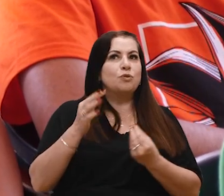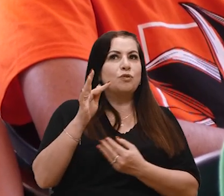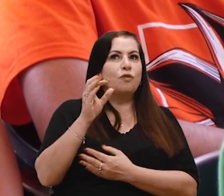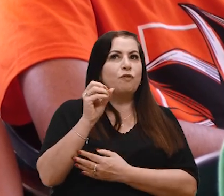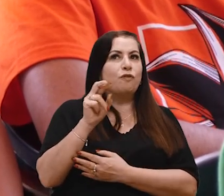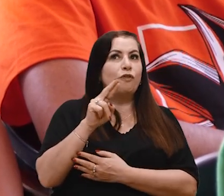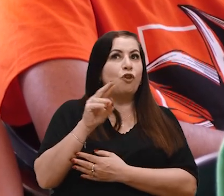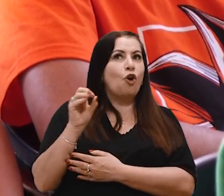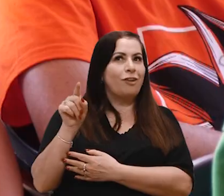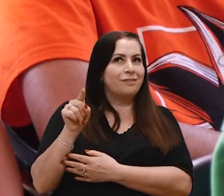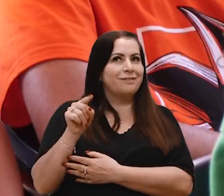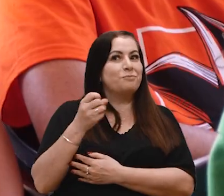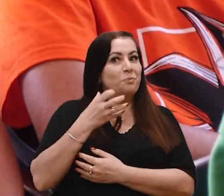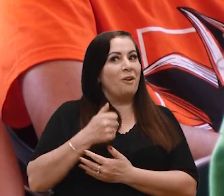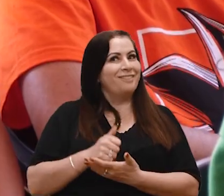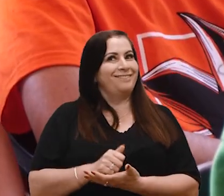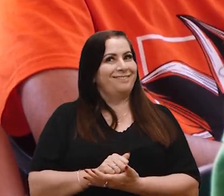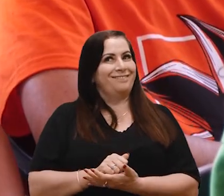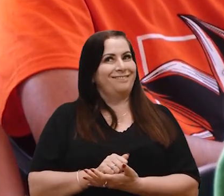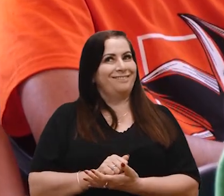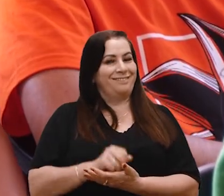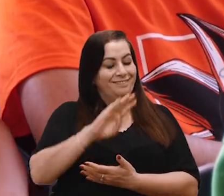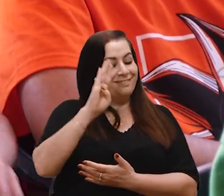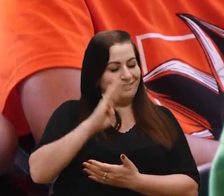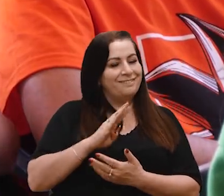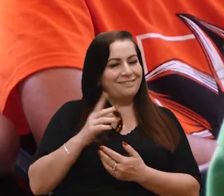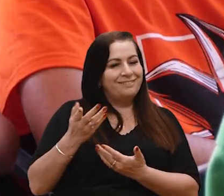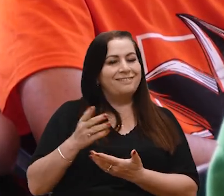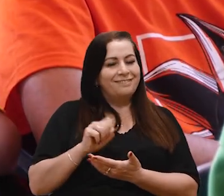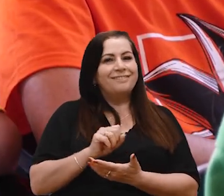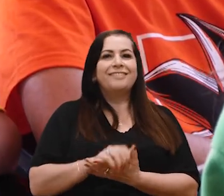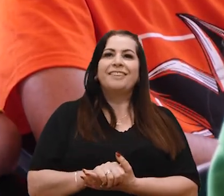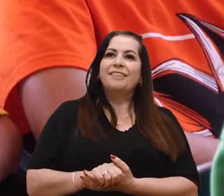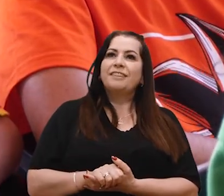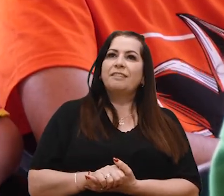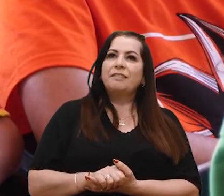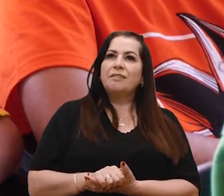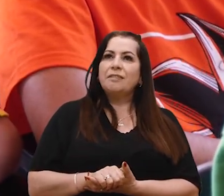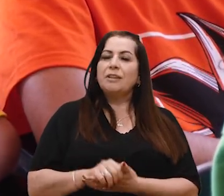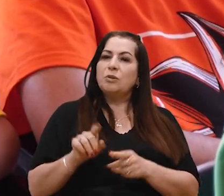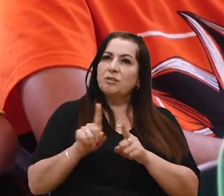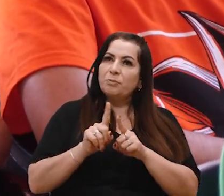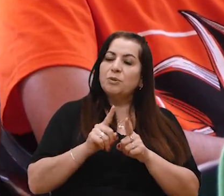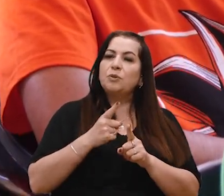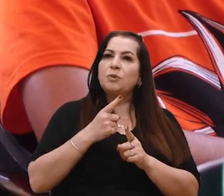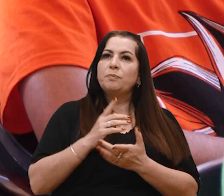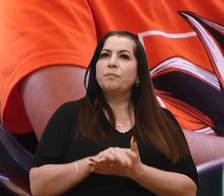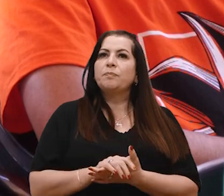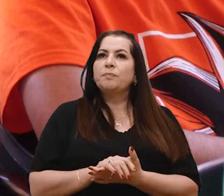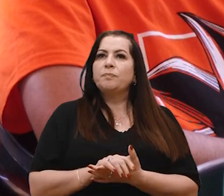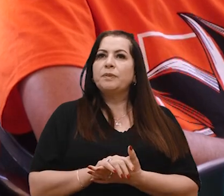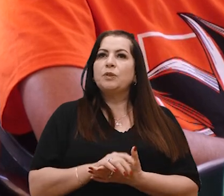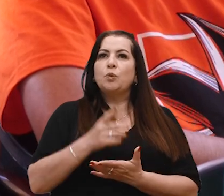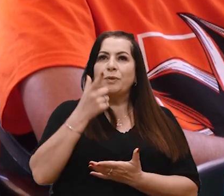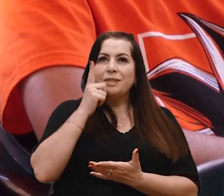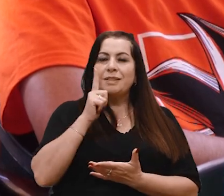Eu gosto muito do forró. É muito bom. Bem brasileira. Sim.